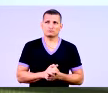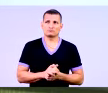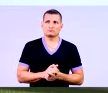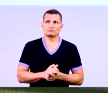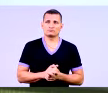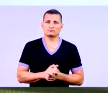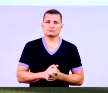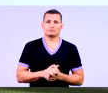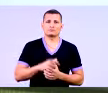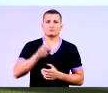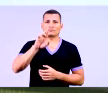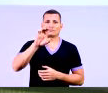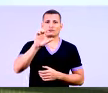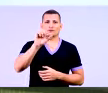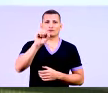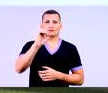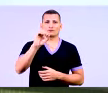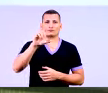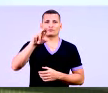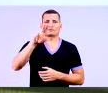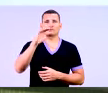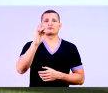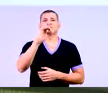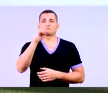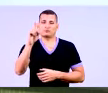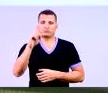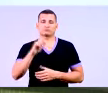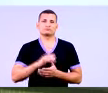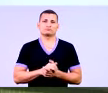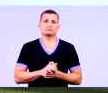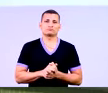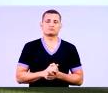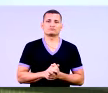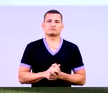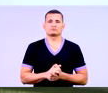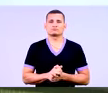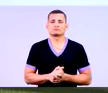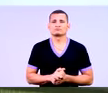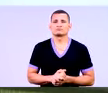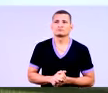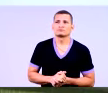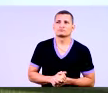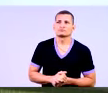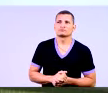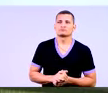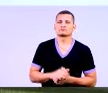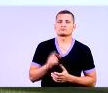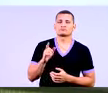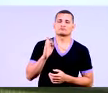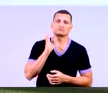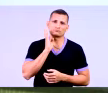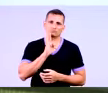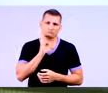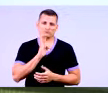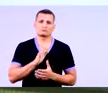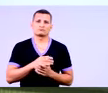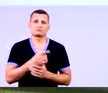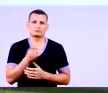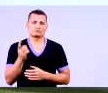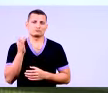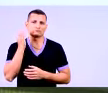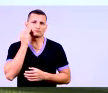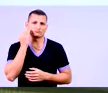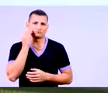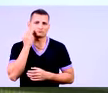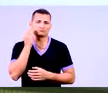resolução de expressões aritméticas como um todo tá eu acho que isso vai ser muito legal porque vocês vão ter oportunidade de